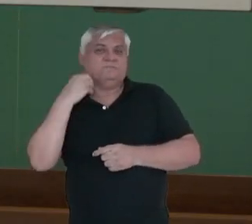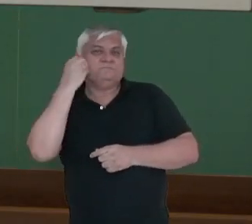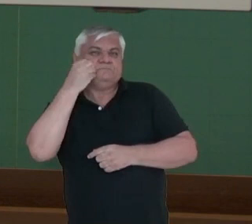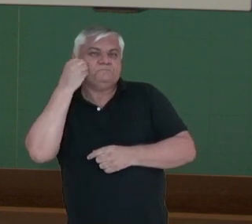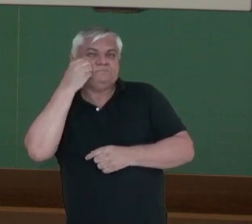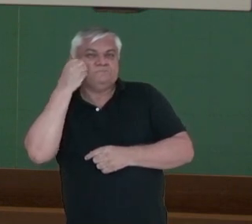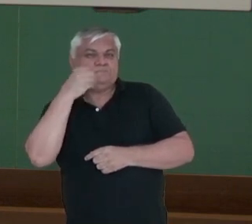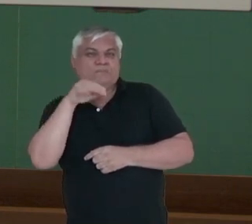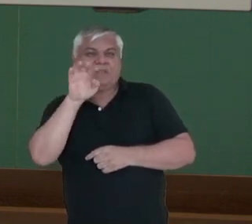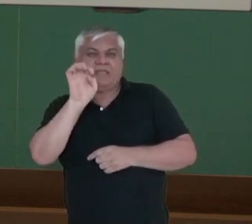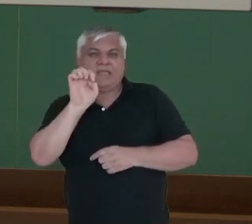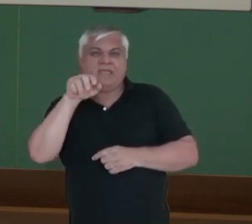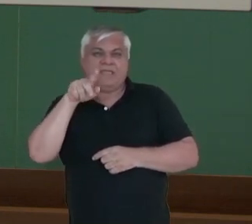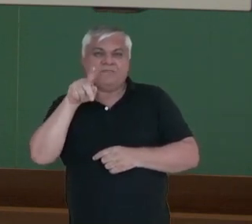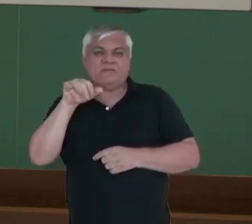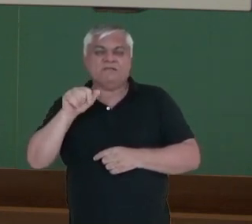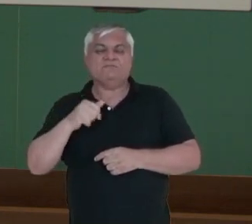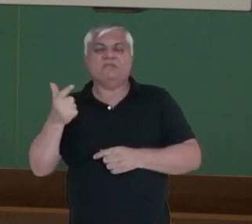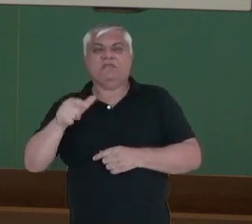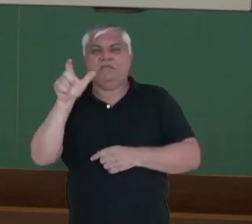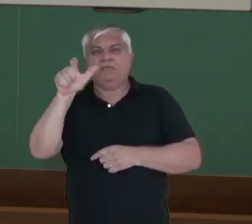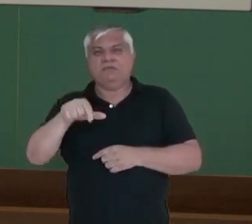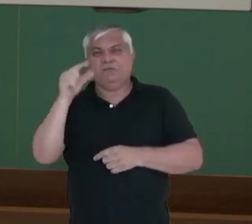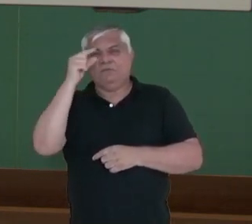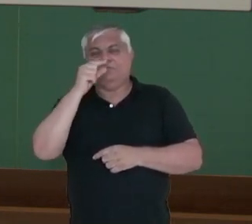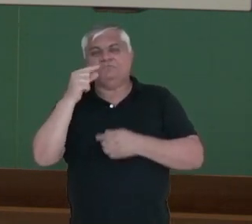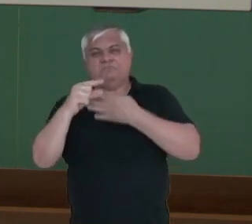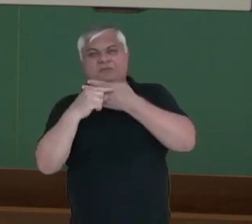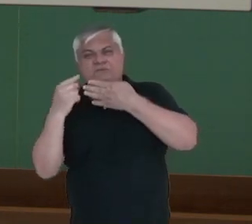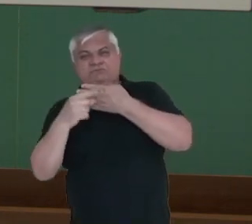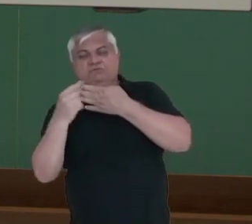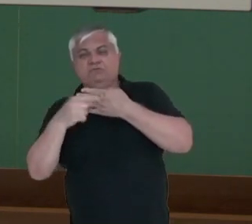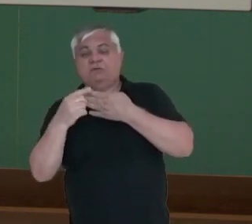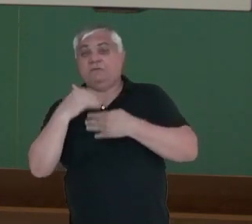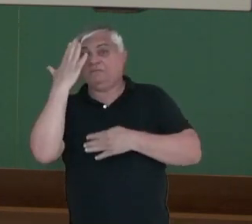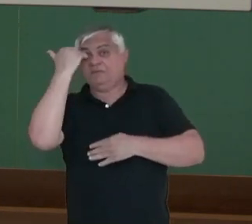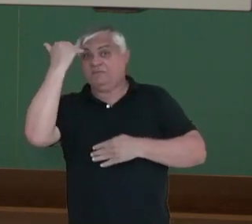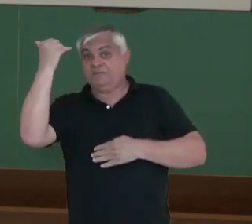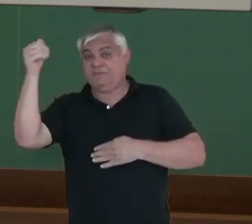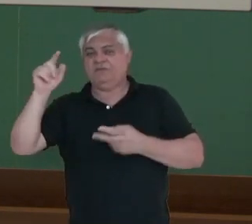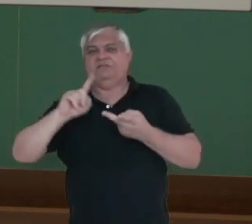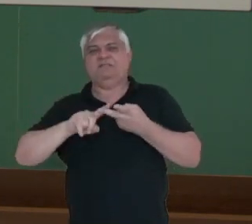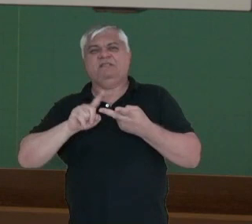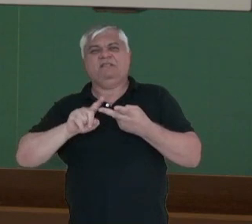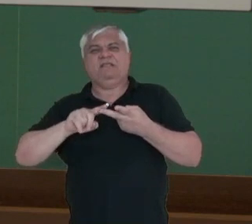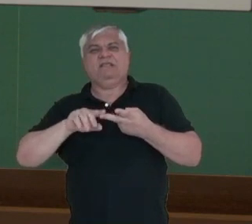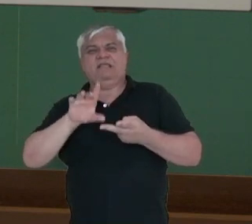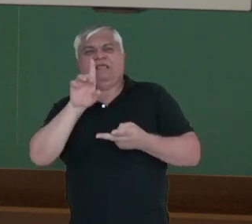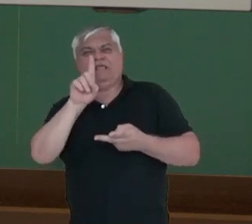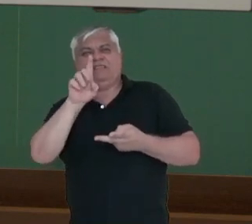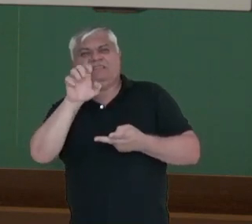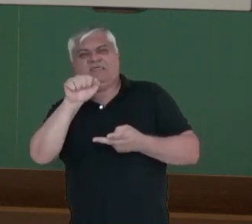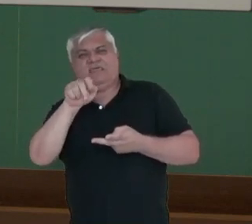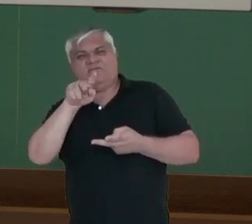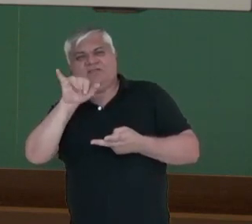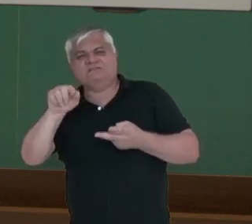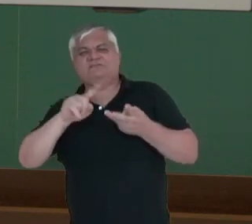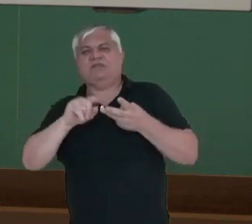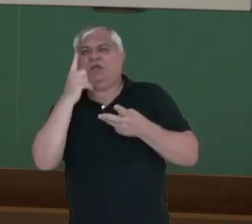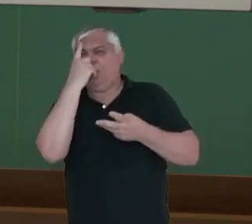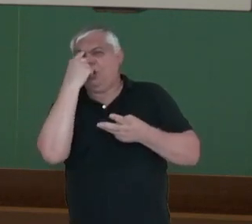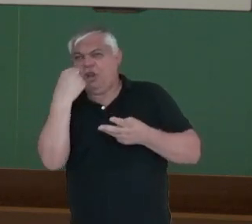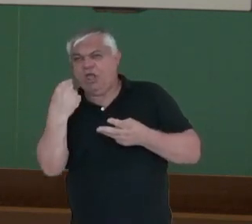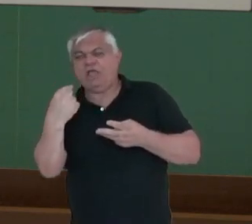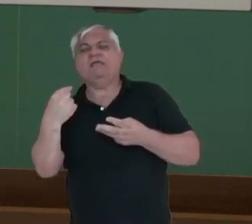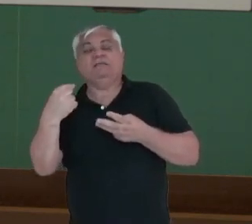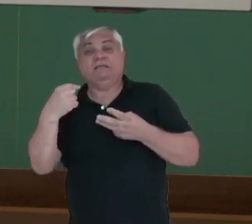temos pensadores importantes como George Berkeley, David Hume, John Locke, nós temos